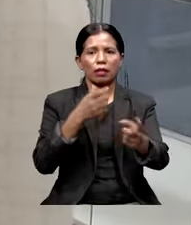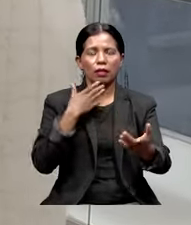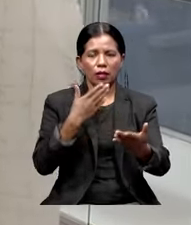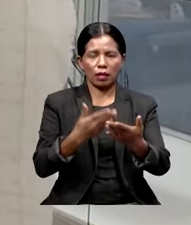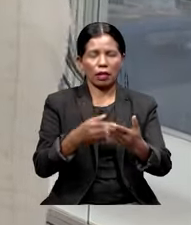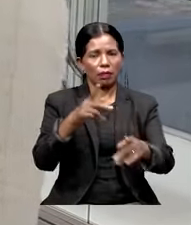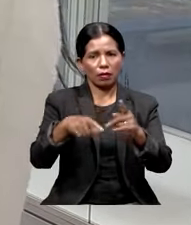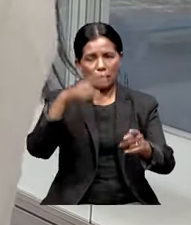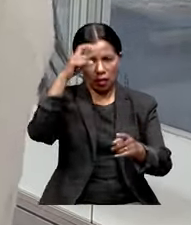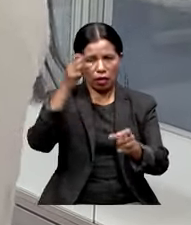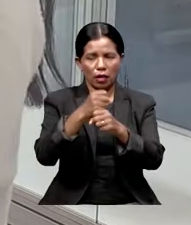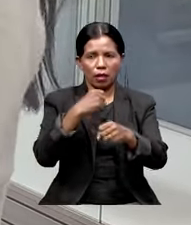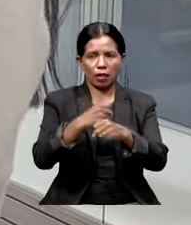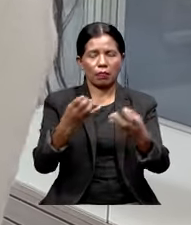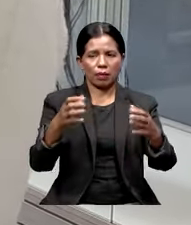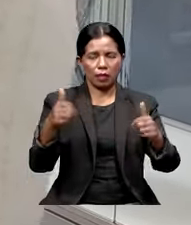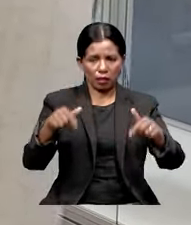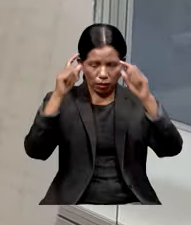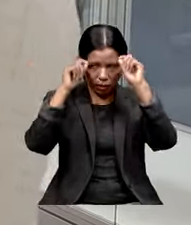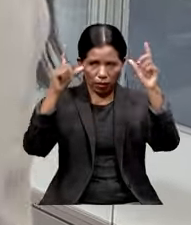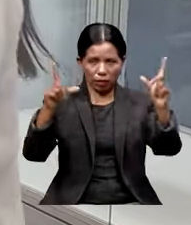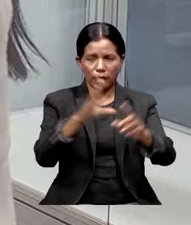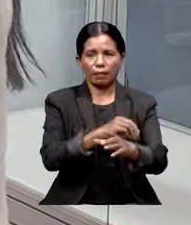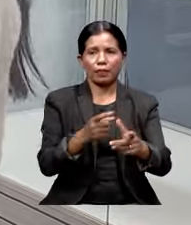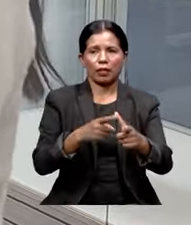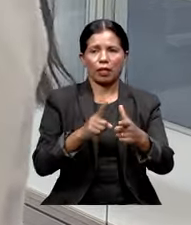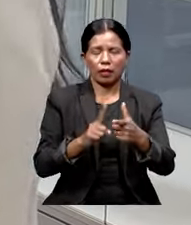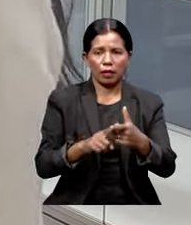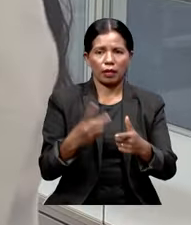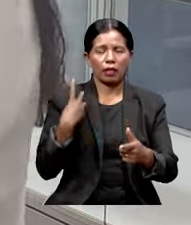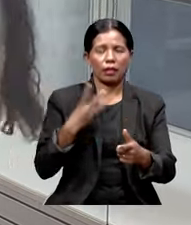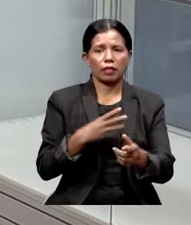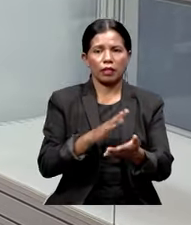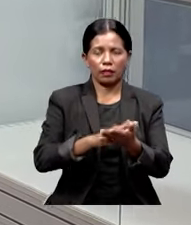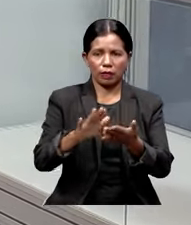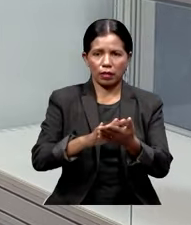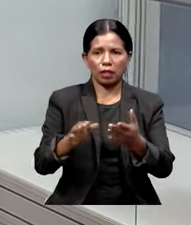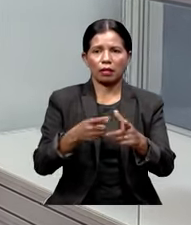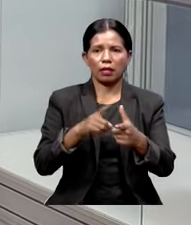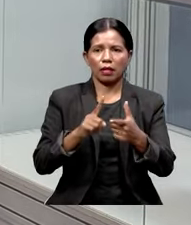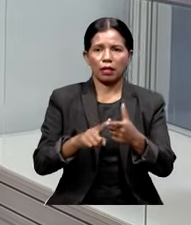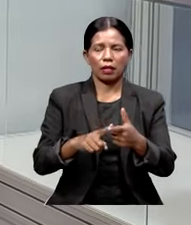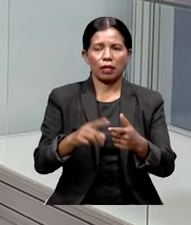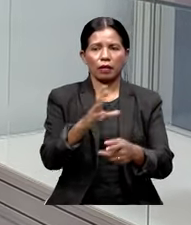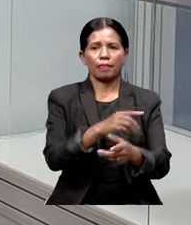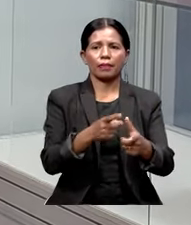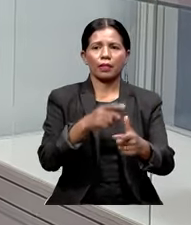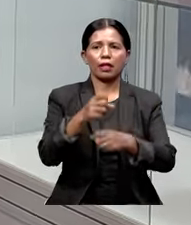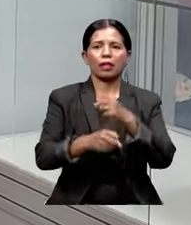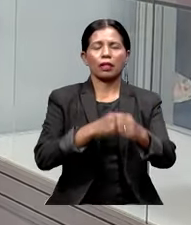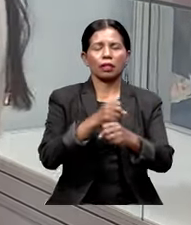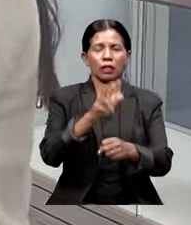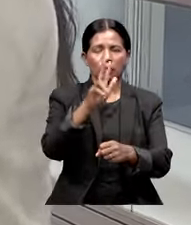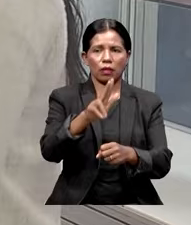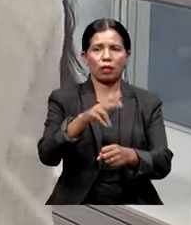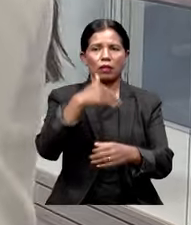mais halo e para que o Timor nessa café fully wash fermentação nem bem da fase mas bem e é nem foi tinham todo o baú e